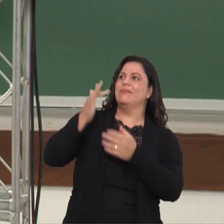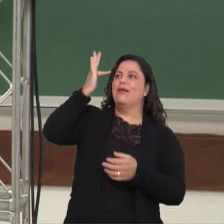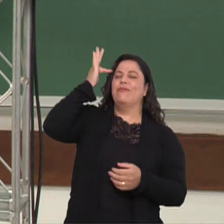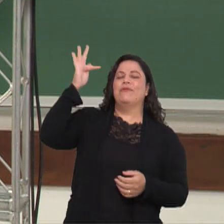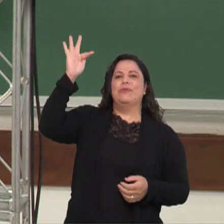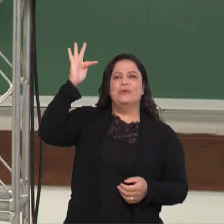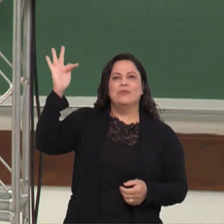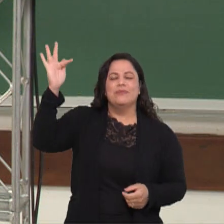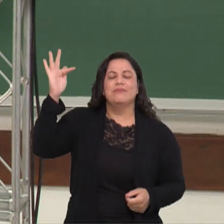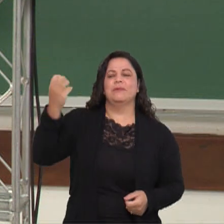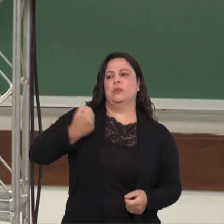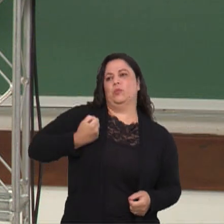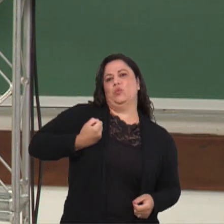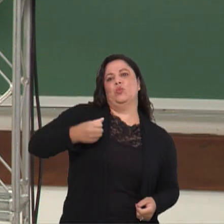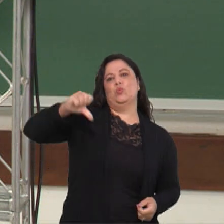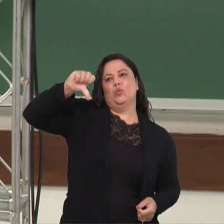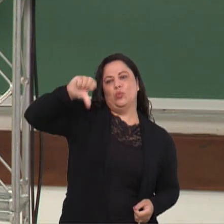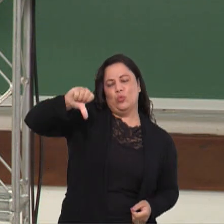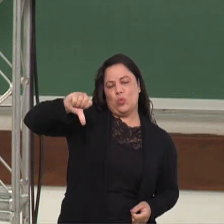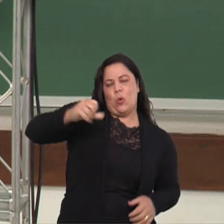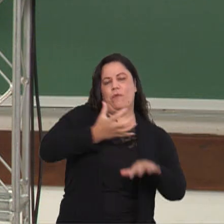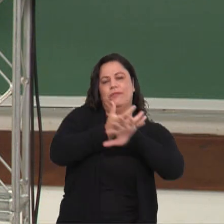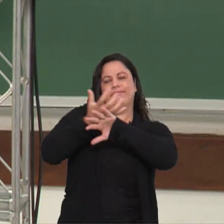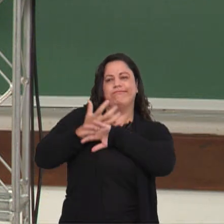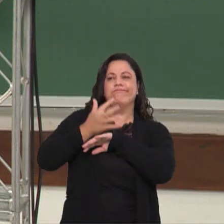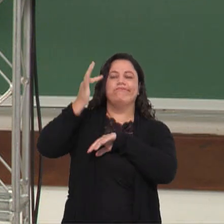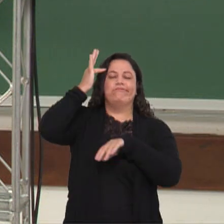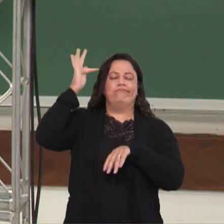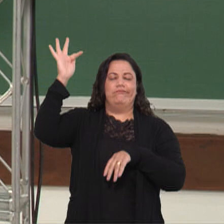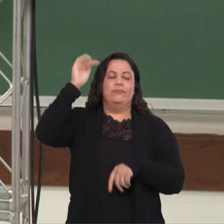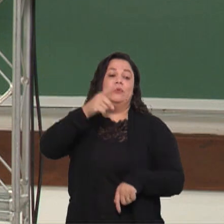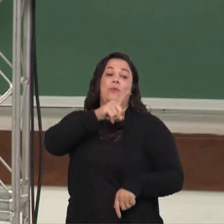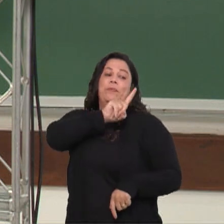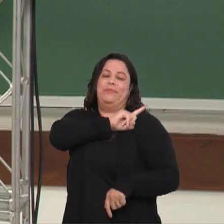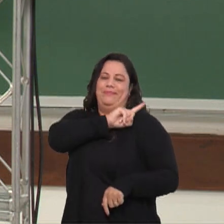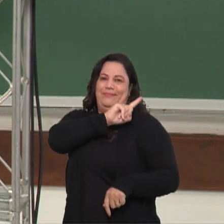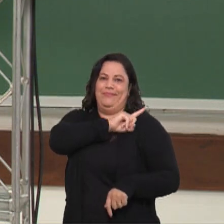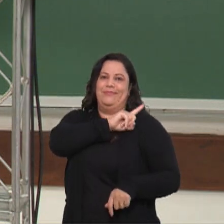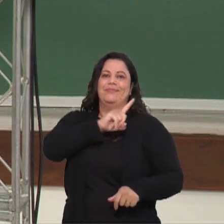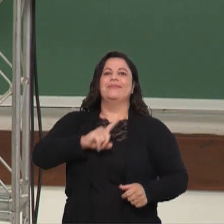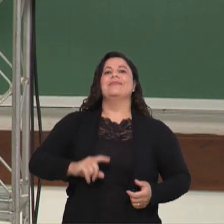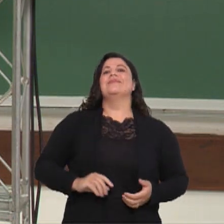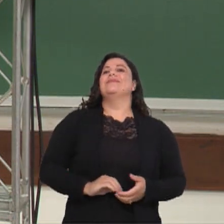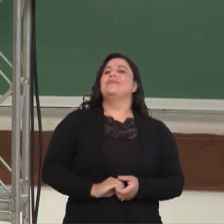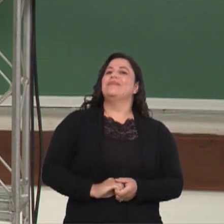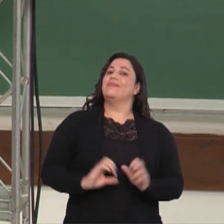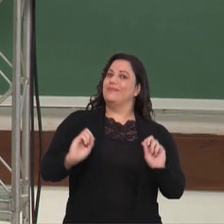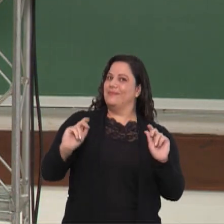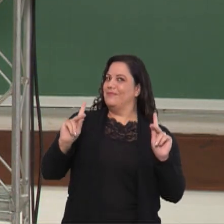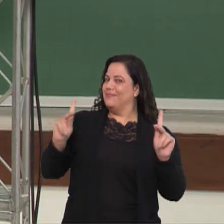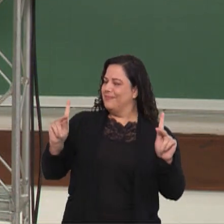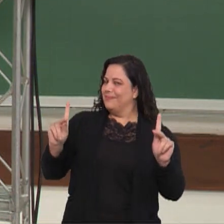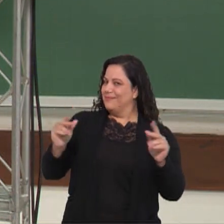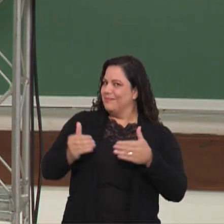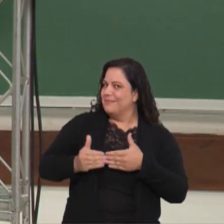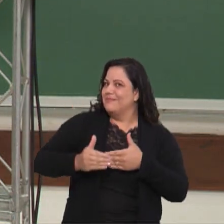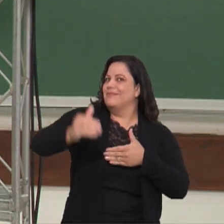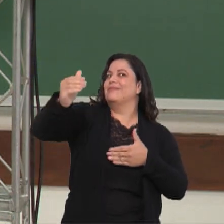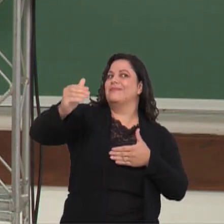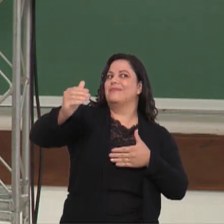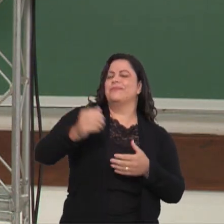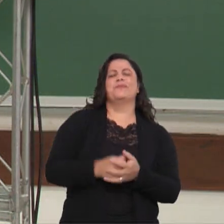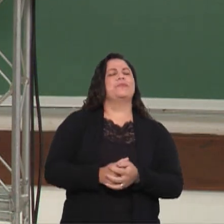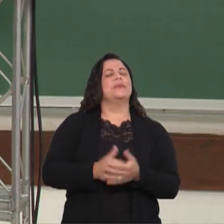da disciplina de filosofia do primeiro ano do ensino médio, ok? Vamos lá? Pessoas, olha só, na aula